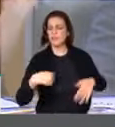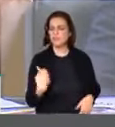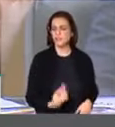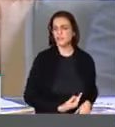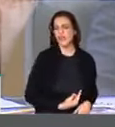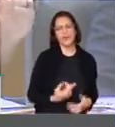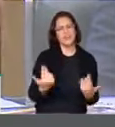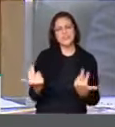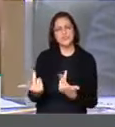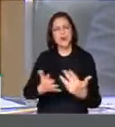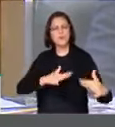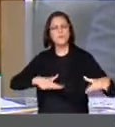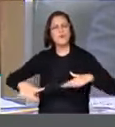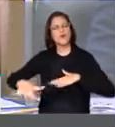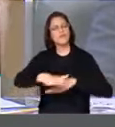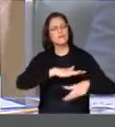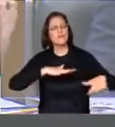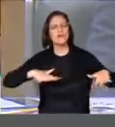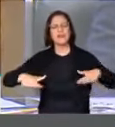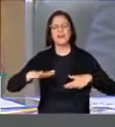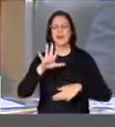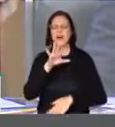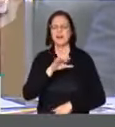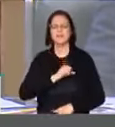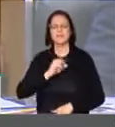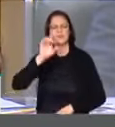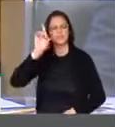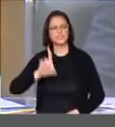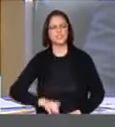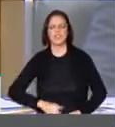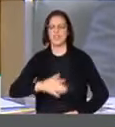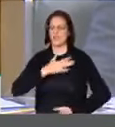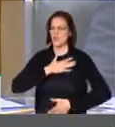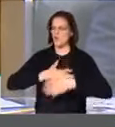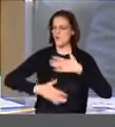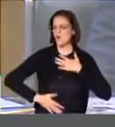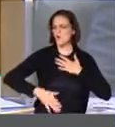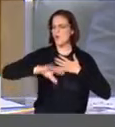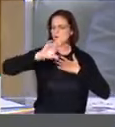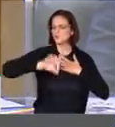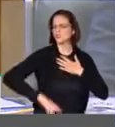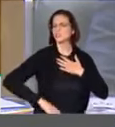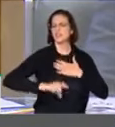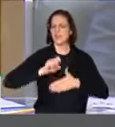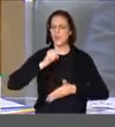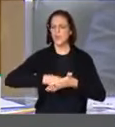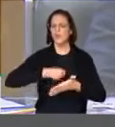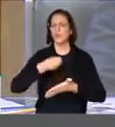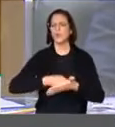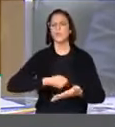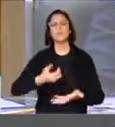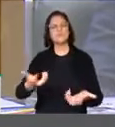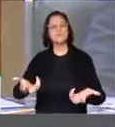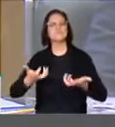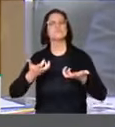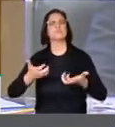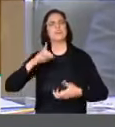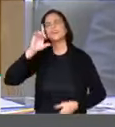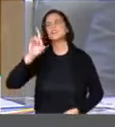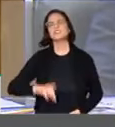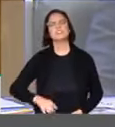de direitos, esse mar de corpos que têm e que reivindicam o direito